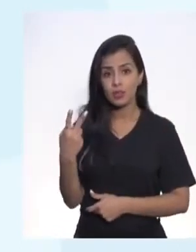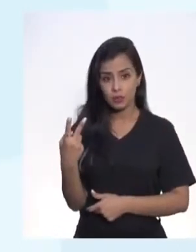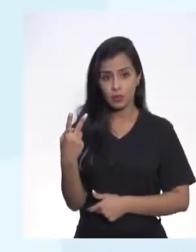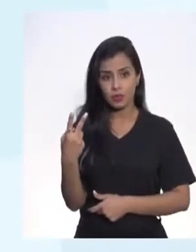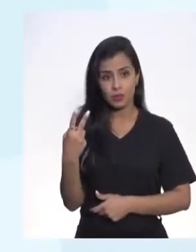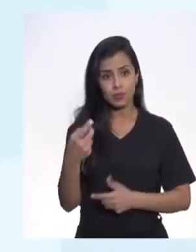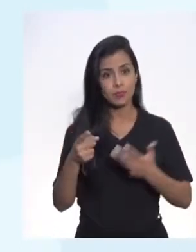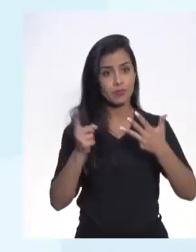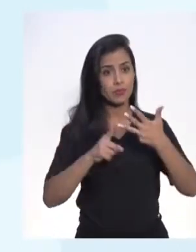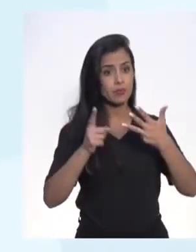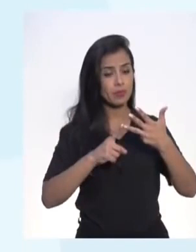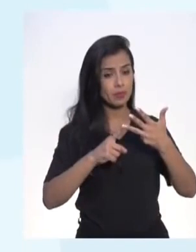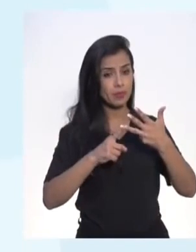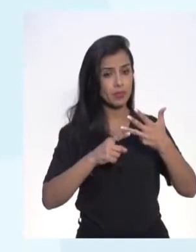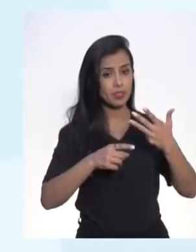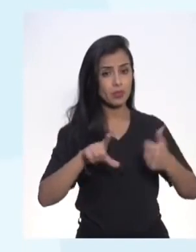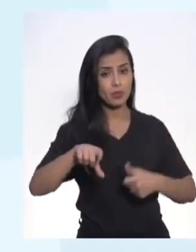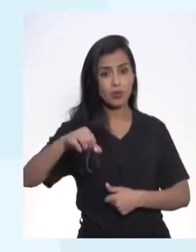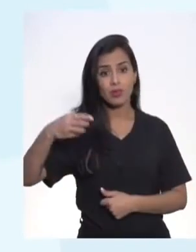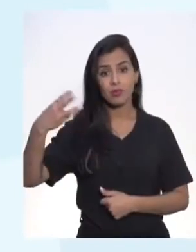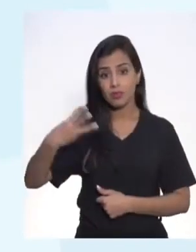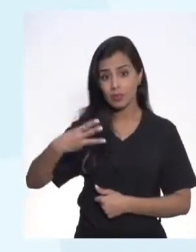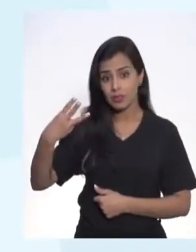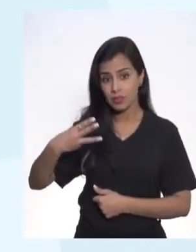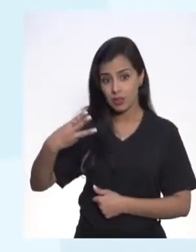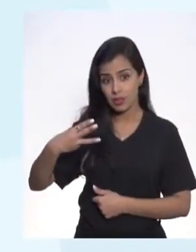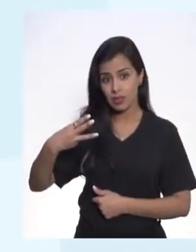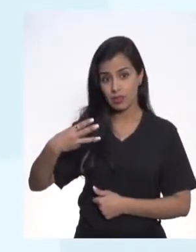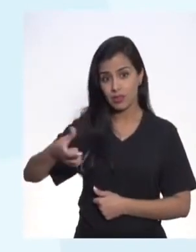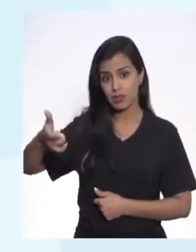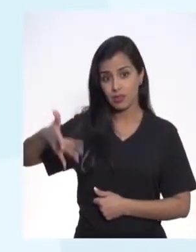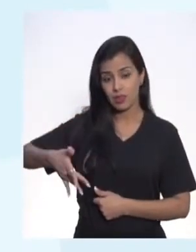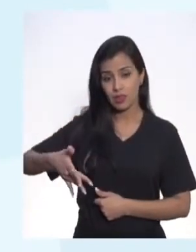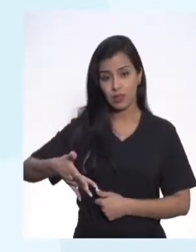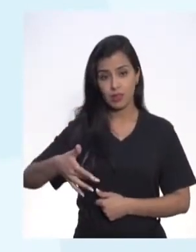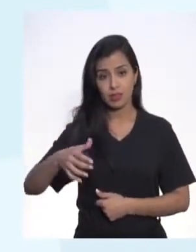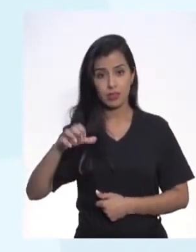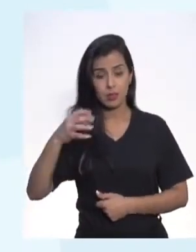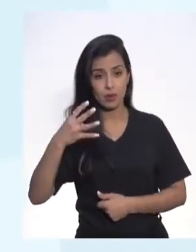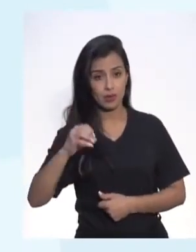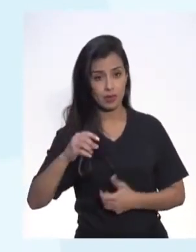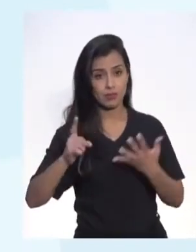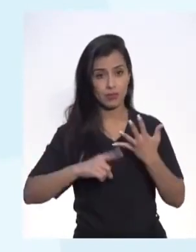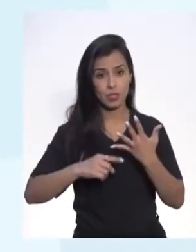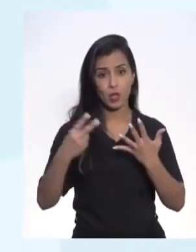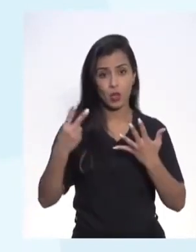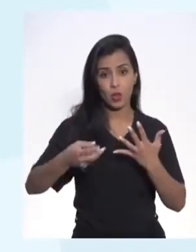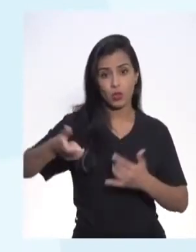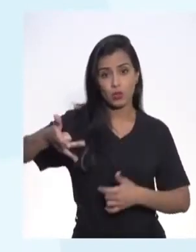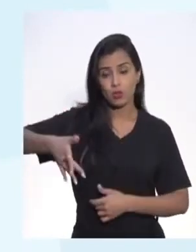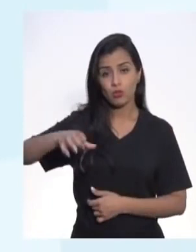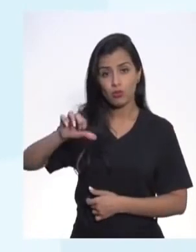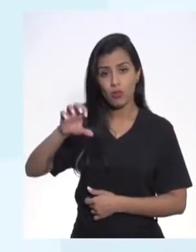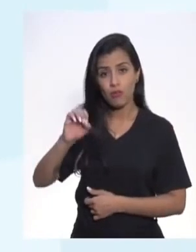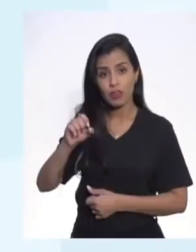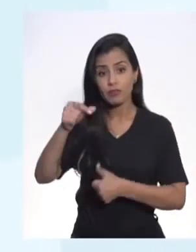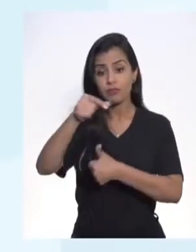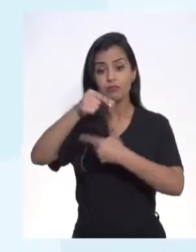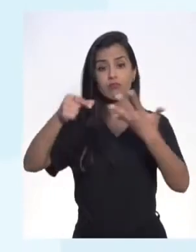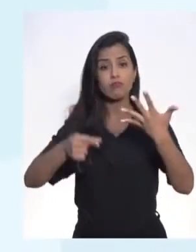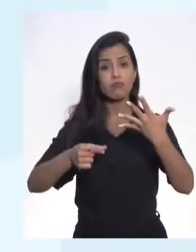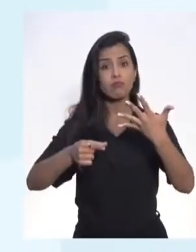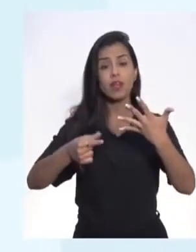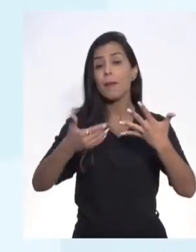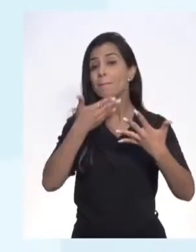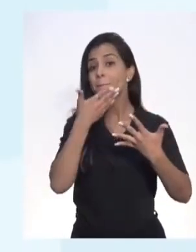é de R$40. Item E, o produto é 2 e o troco é de R$90. Então, eu quero saber qual dessas alternativas